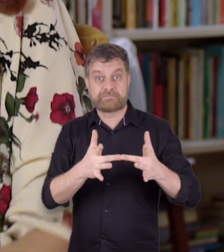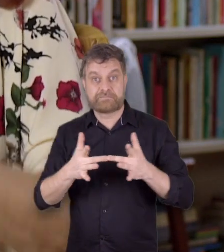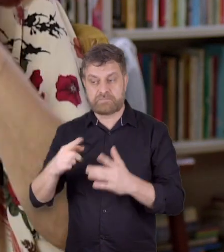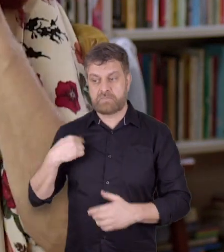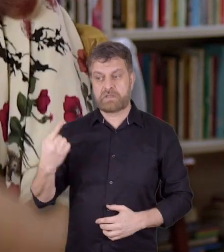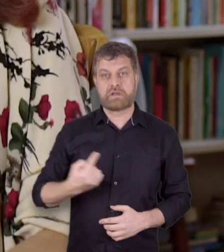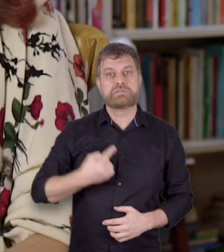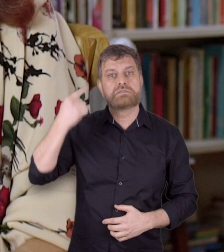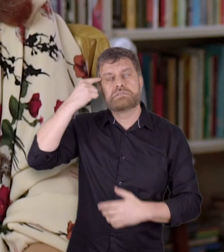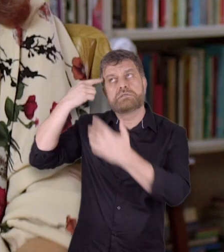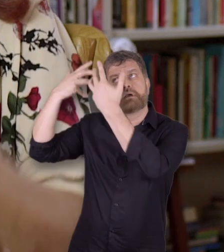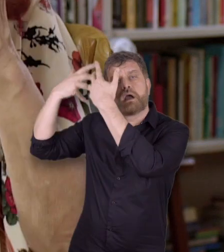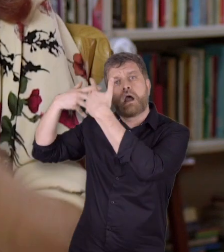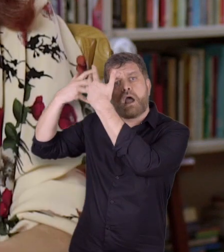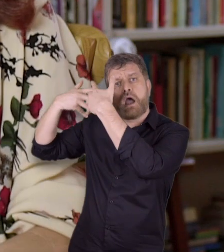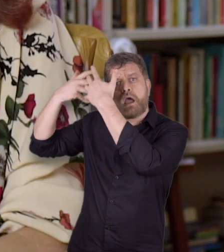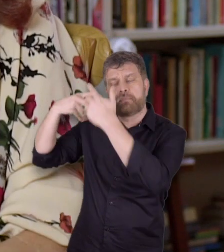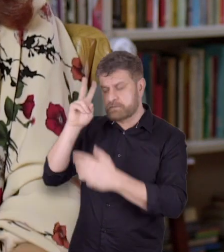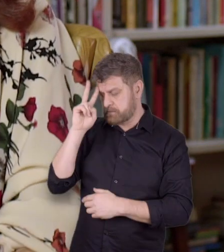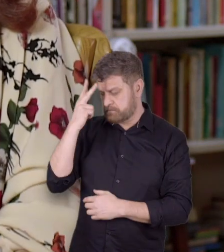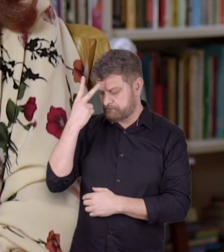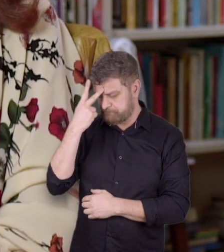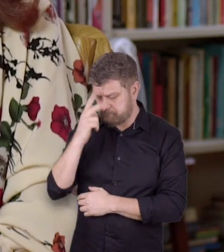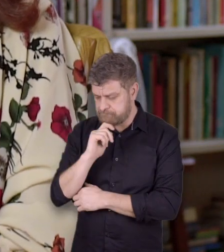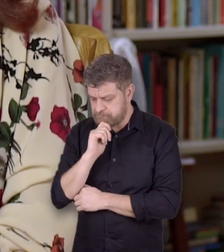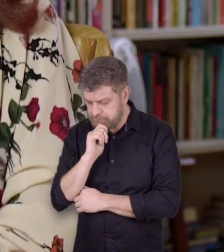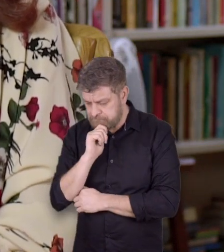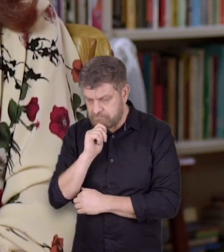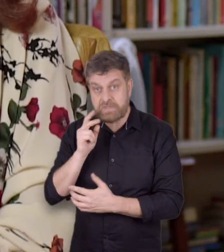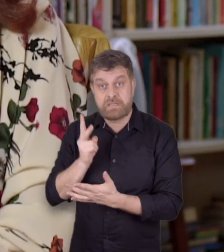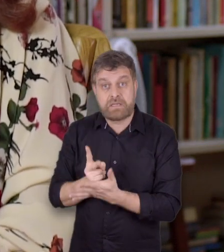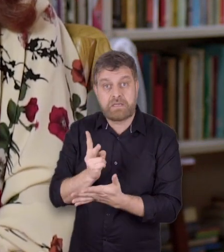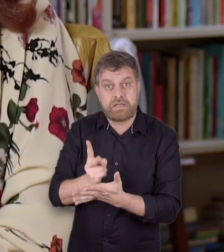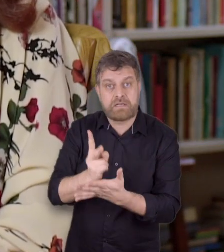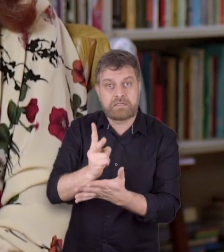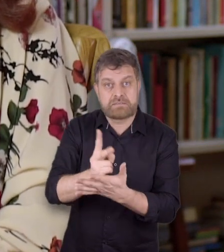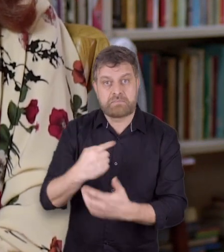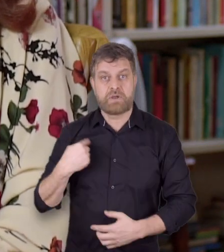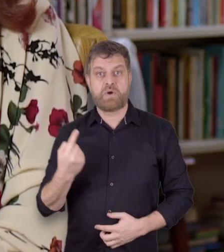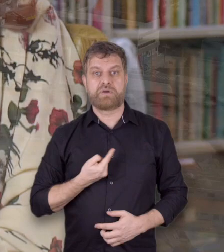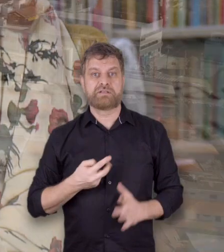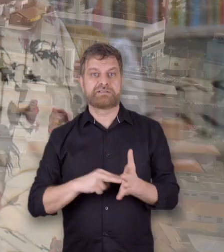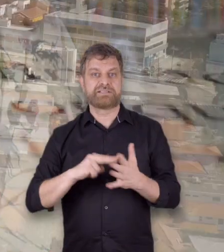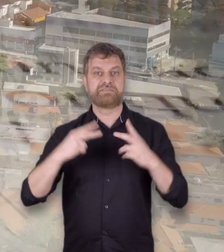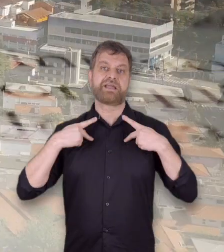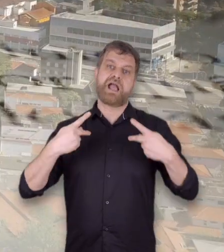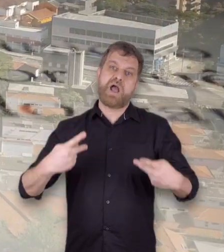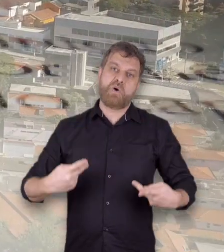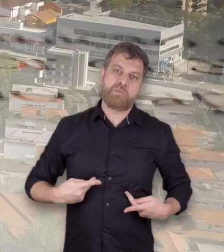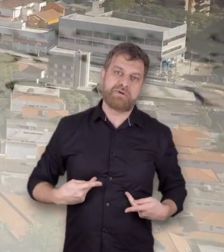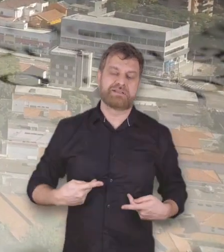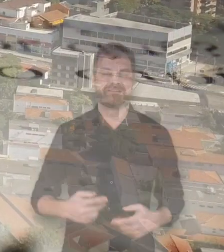repensar novamente e continuamente aquilo que nós chamamos de humano.